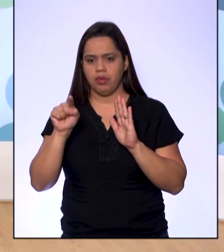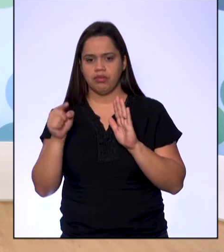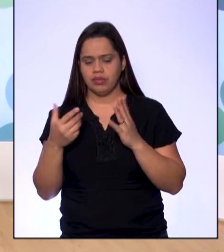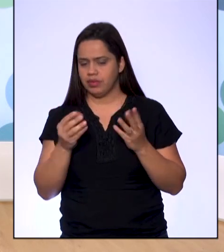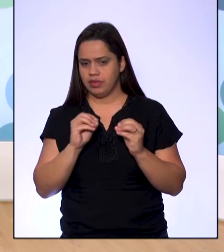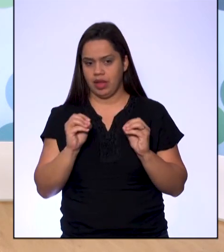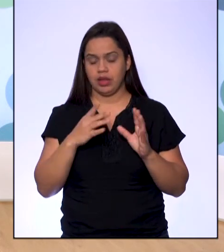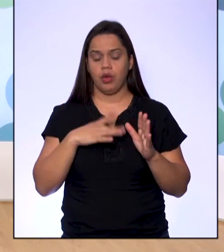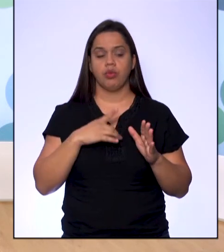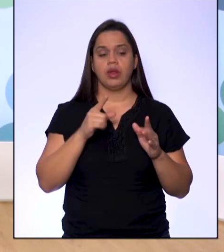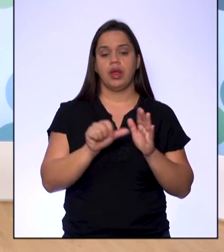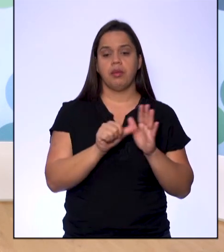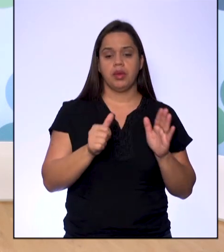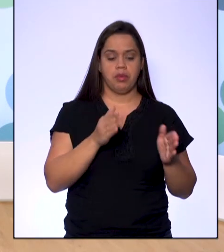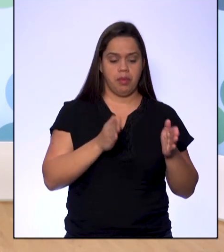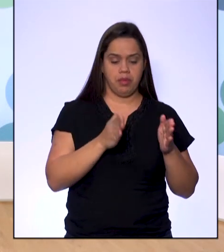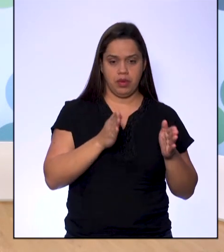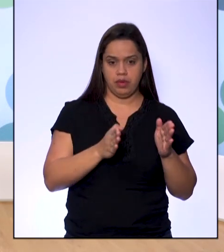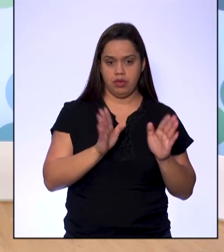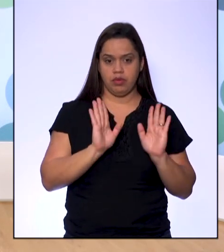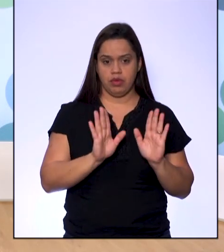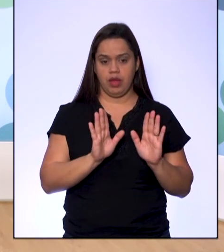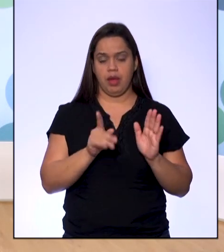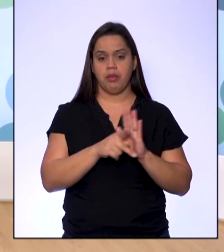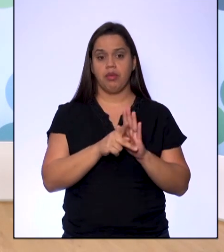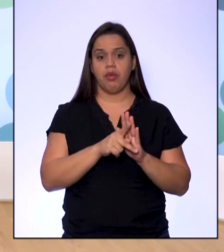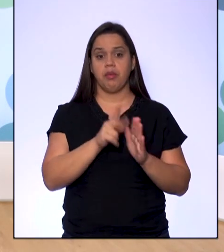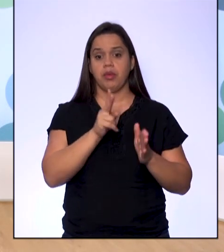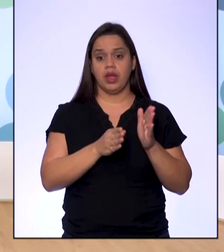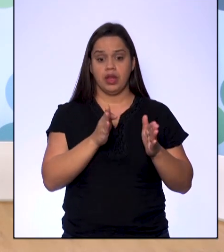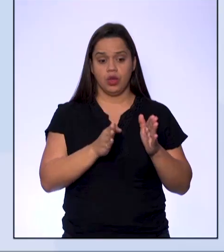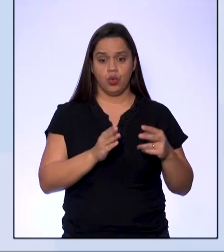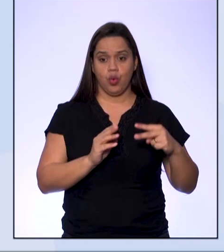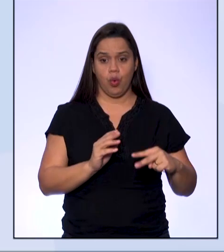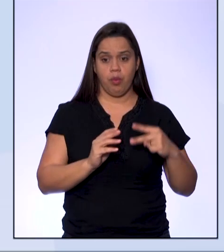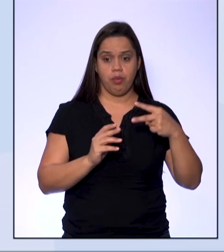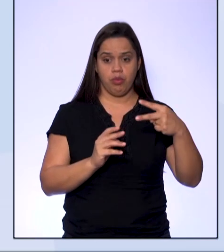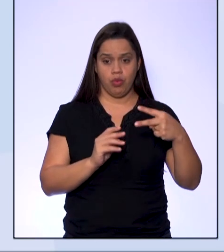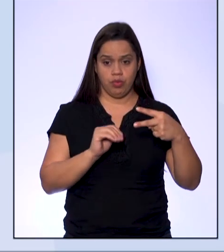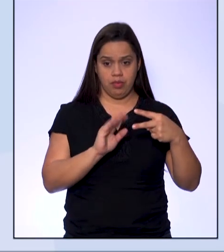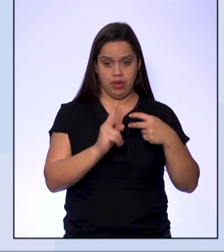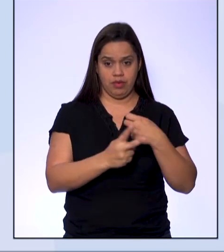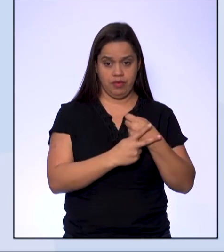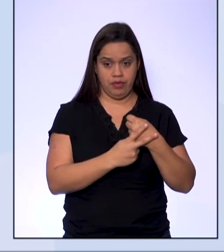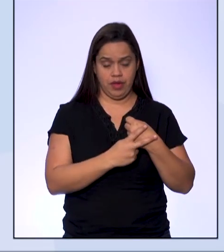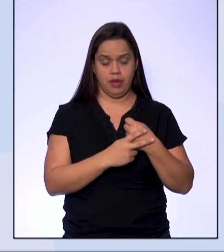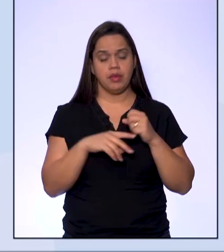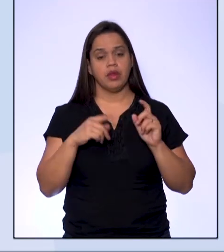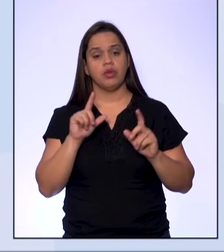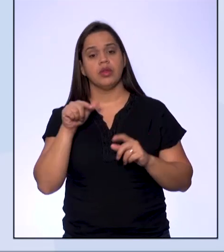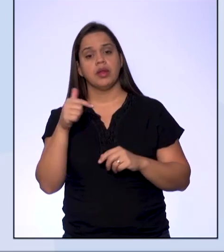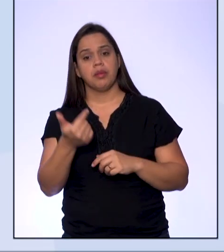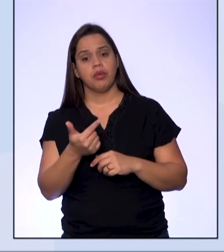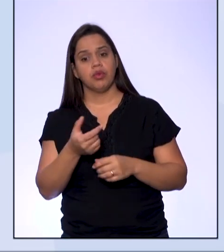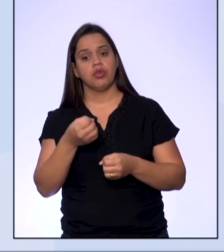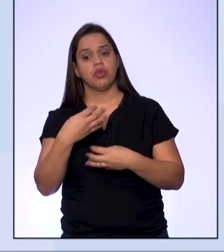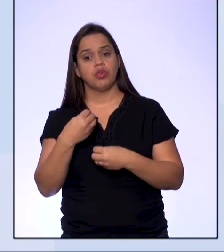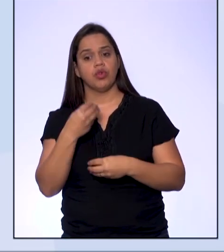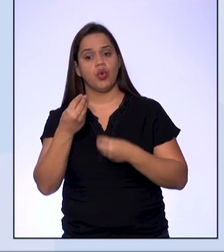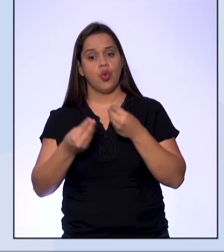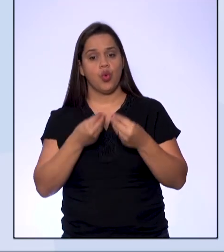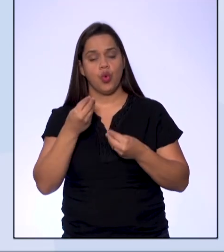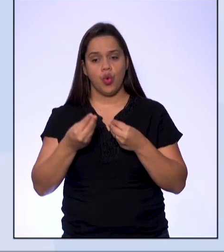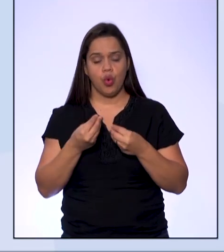primeiro período. Neste caso, o período composto. Depois eu vou ter, além de nos dar a lição de